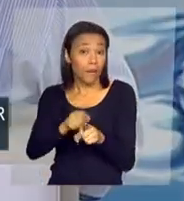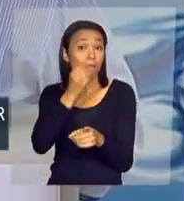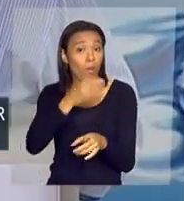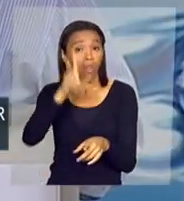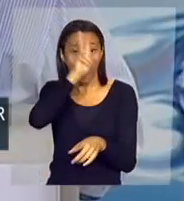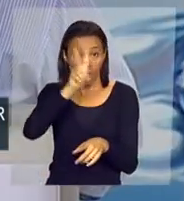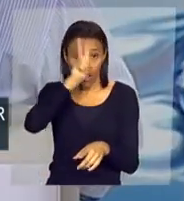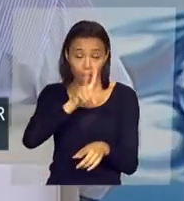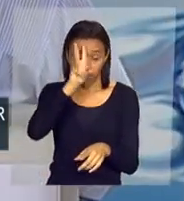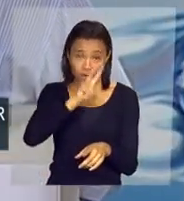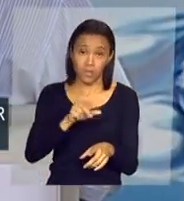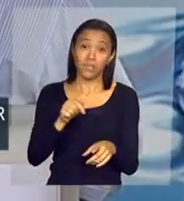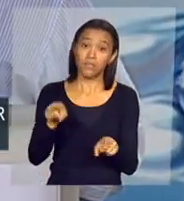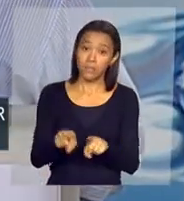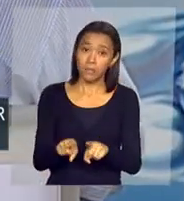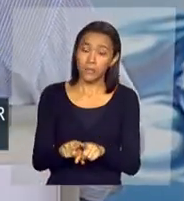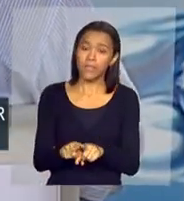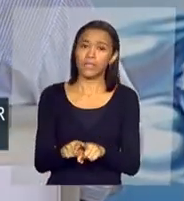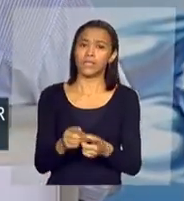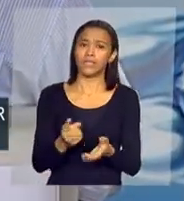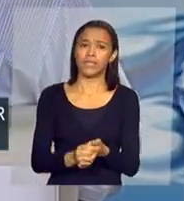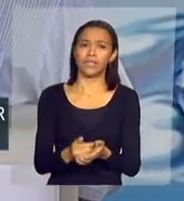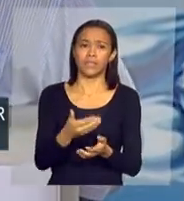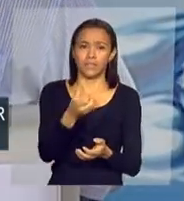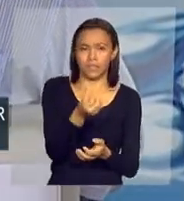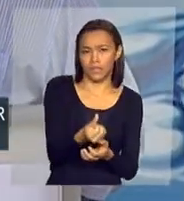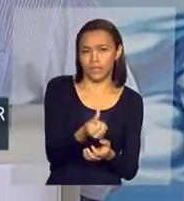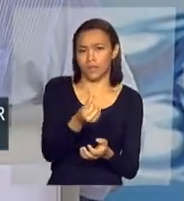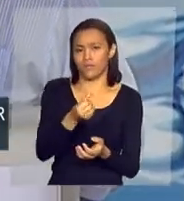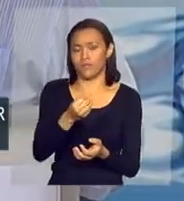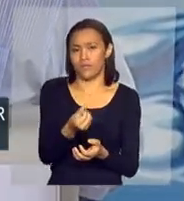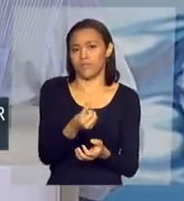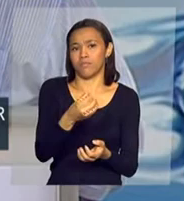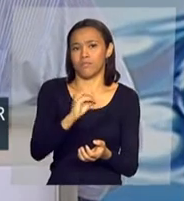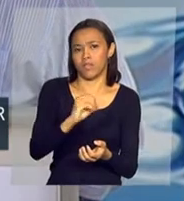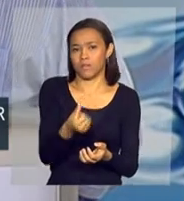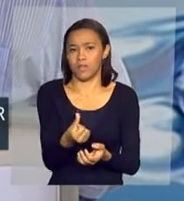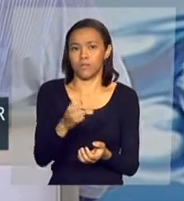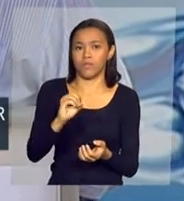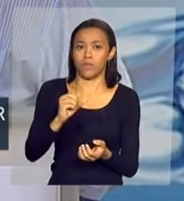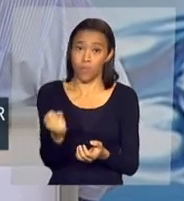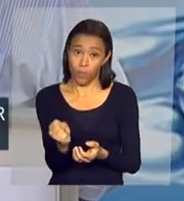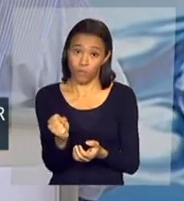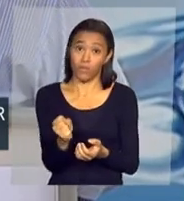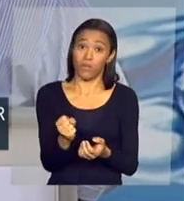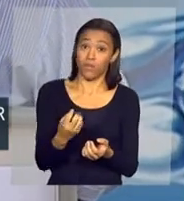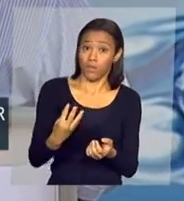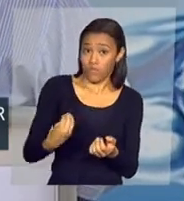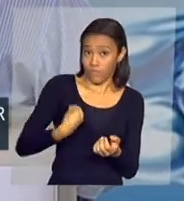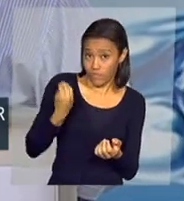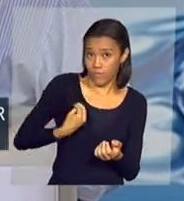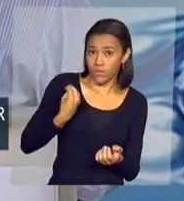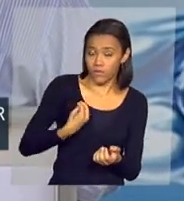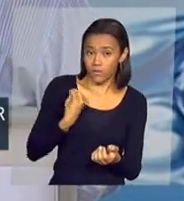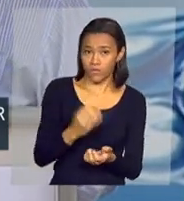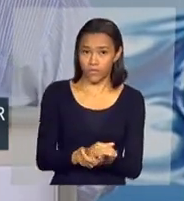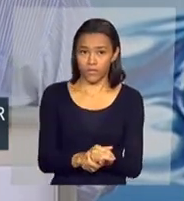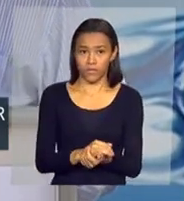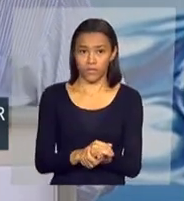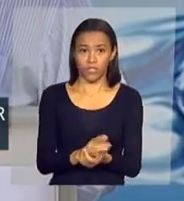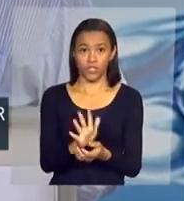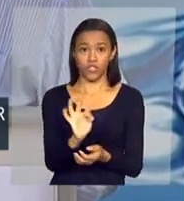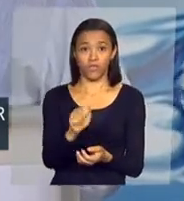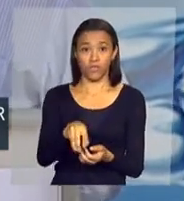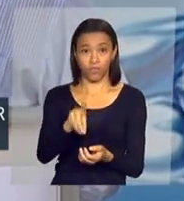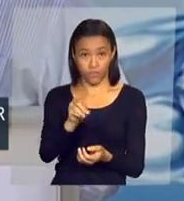que municípios de coeficiente 06 e 08 sobrevivem de fundos